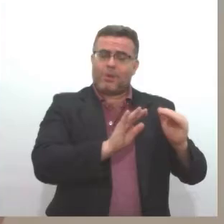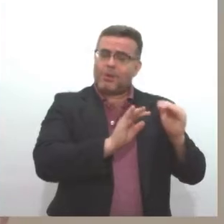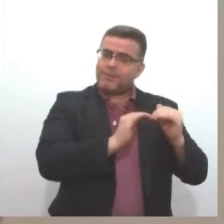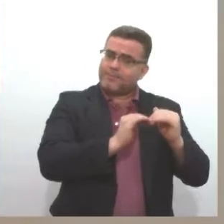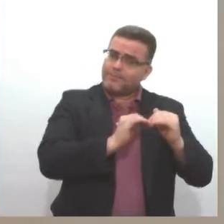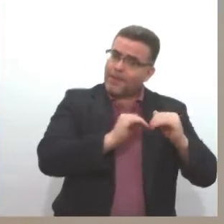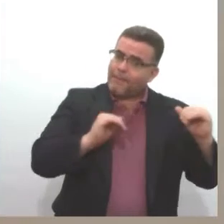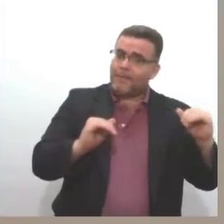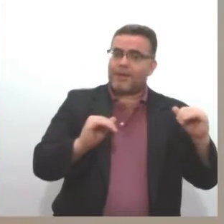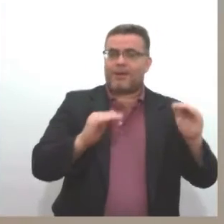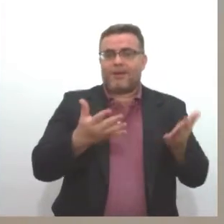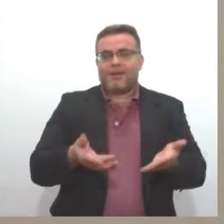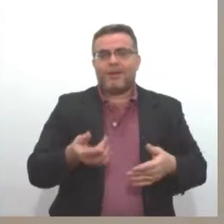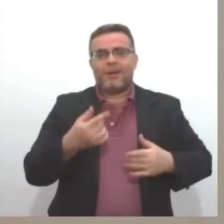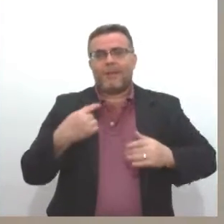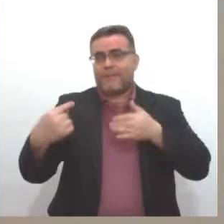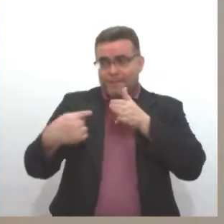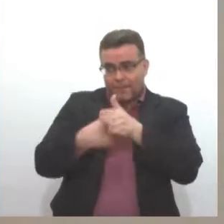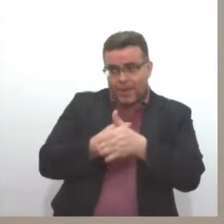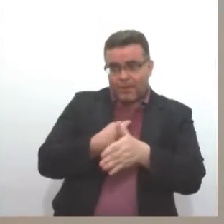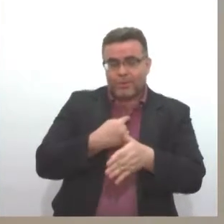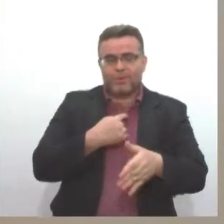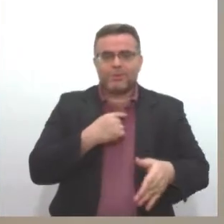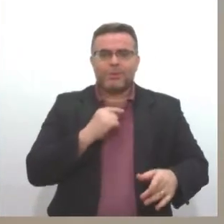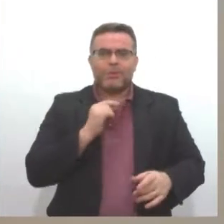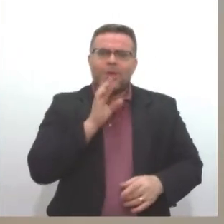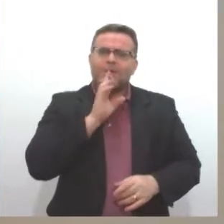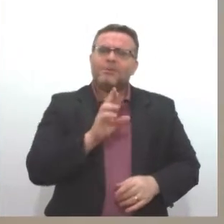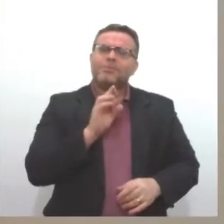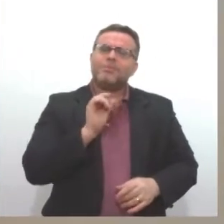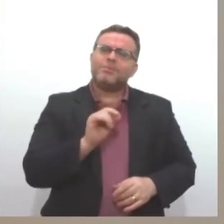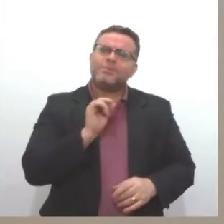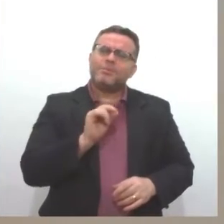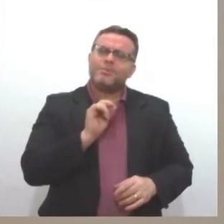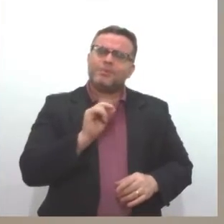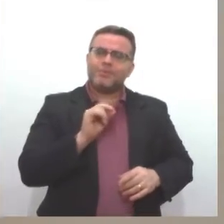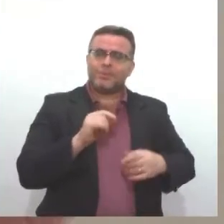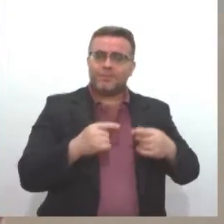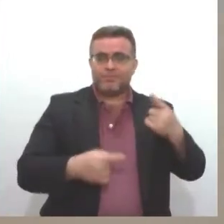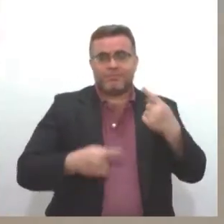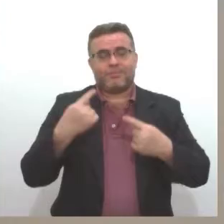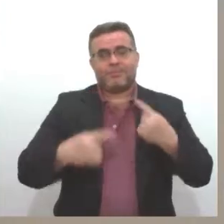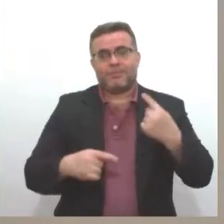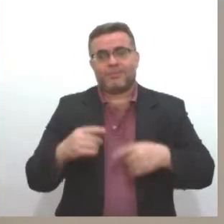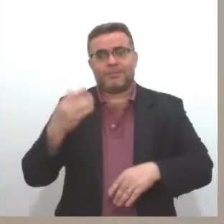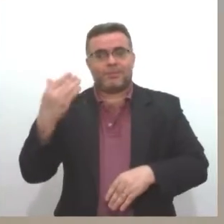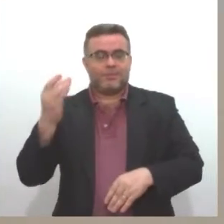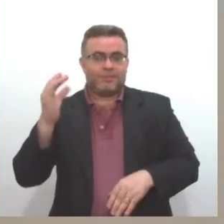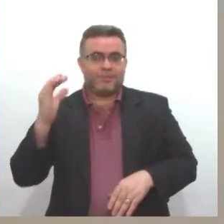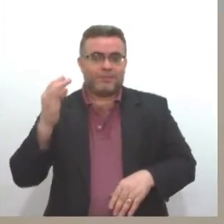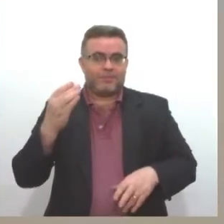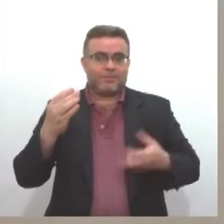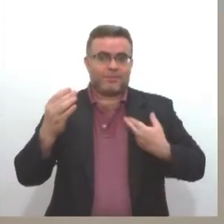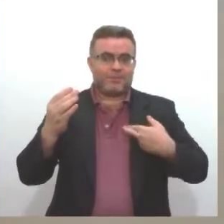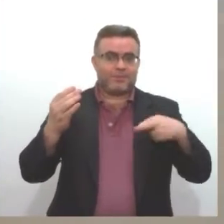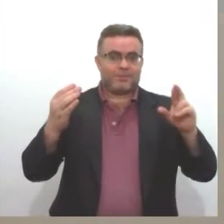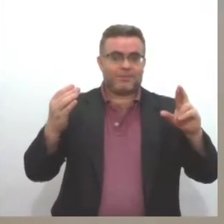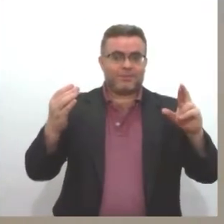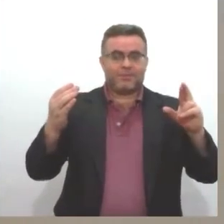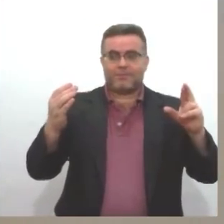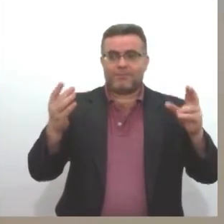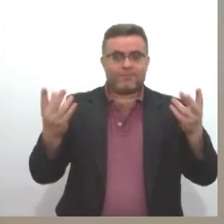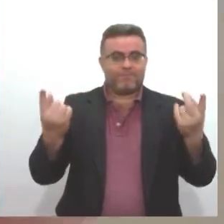perguntarem o que eu diria num diálogo entre cientistas e agentes,